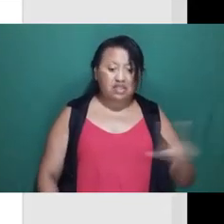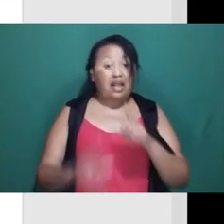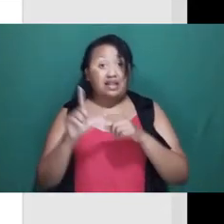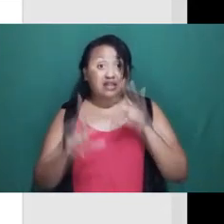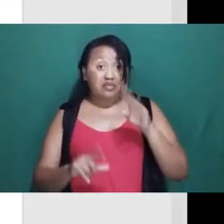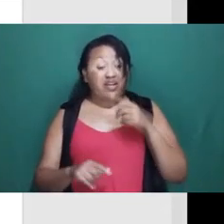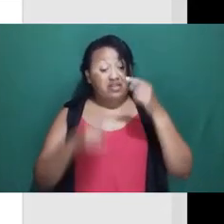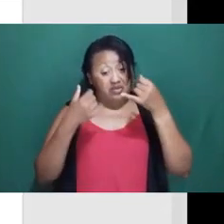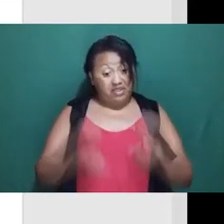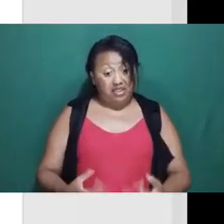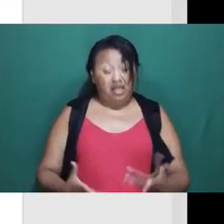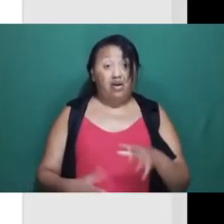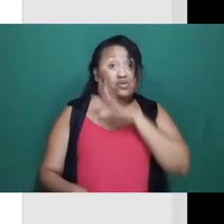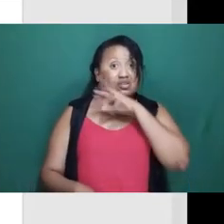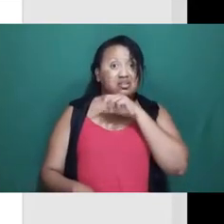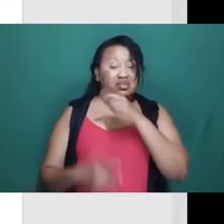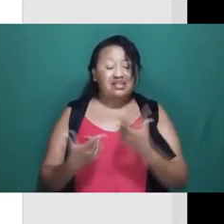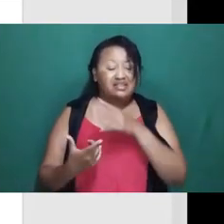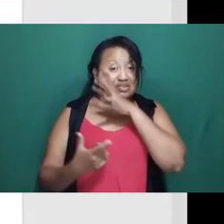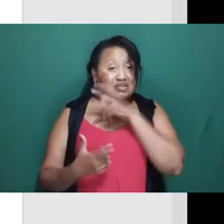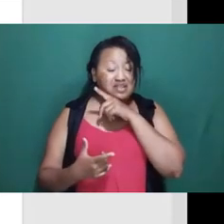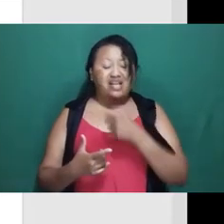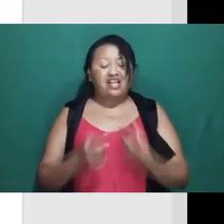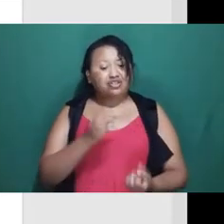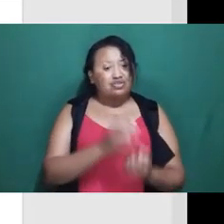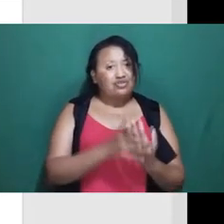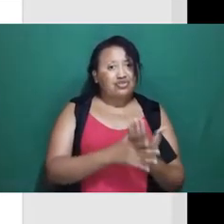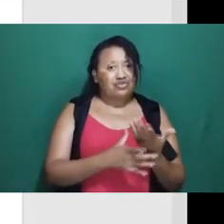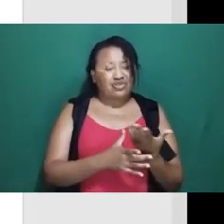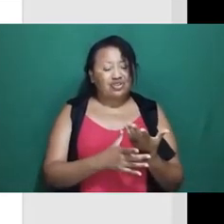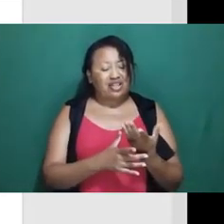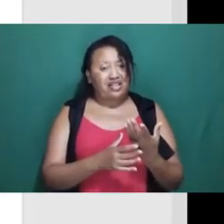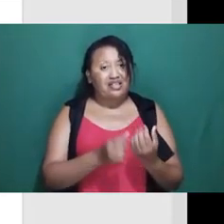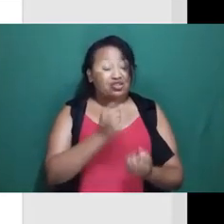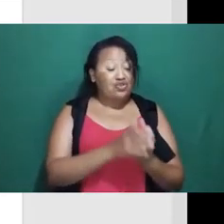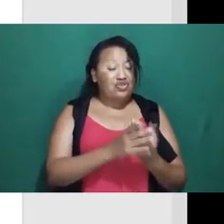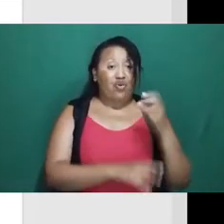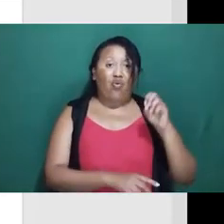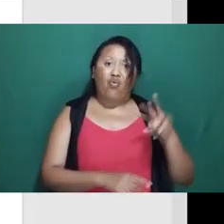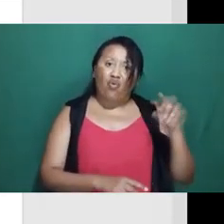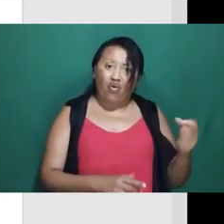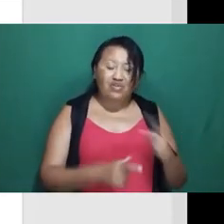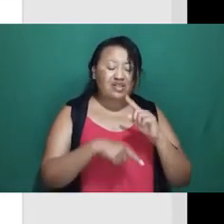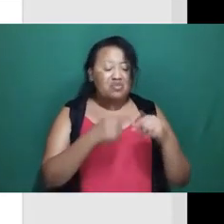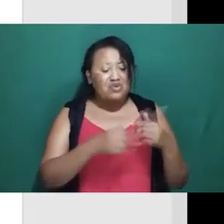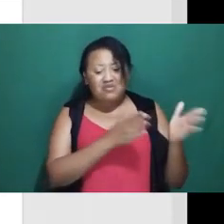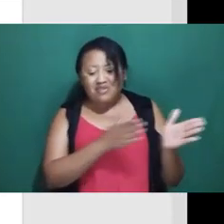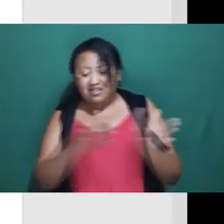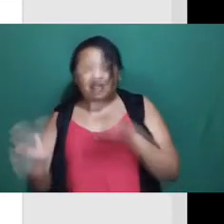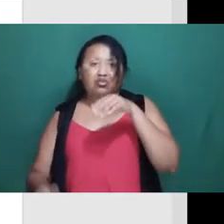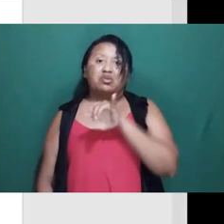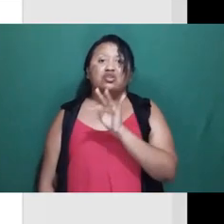geram os gametas que Dão origem a um ovo fecundando as células germinativas que passaram por